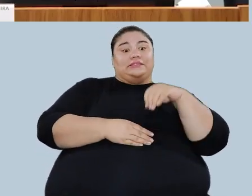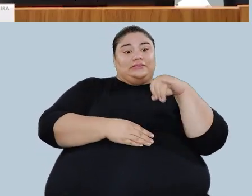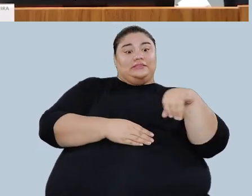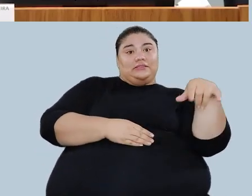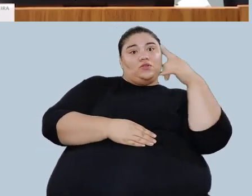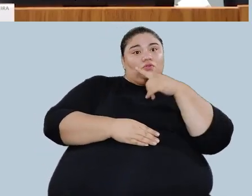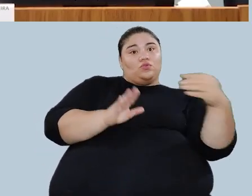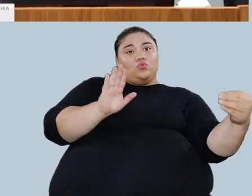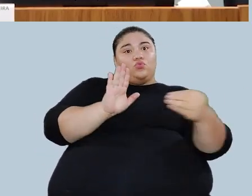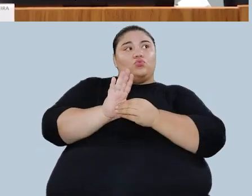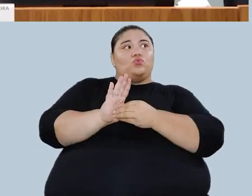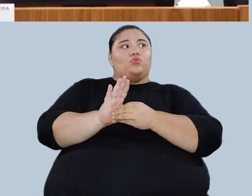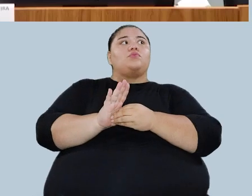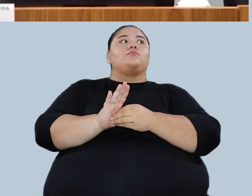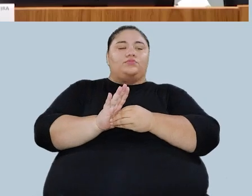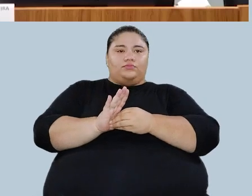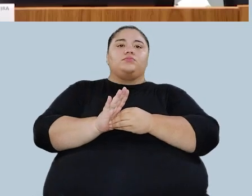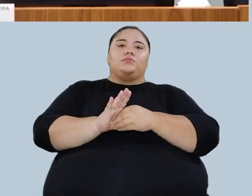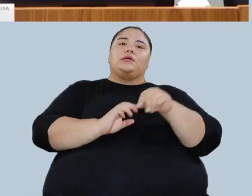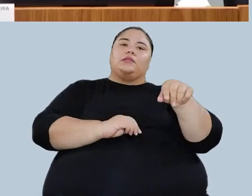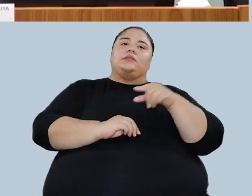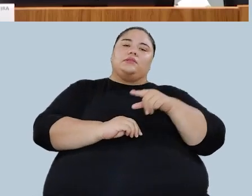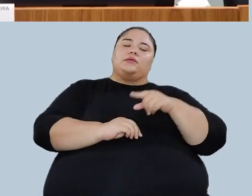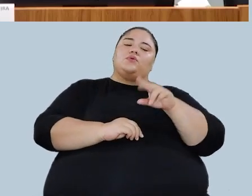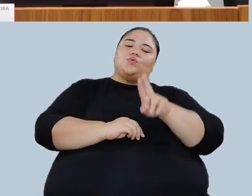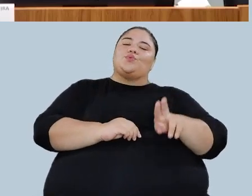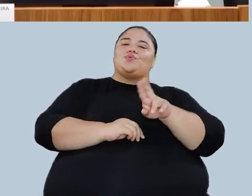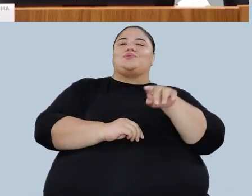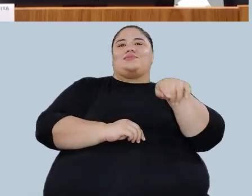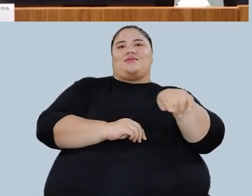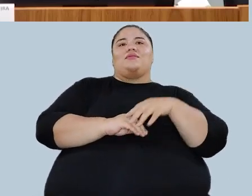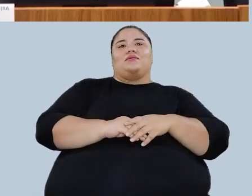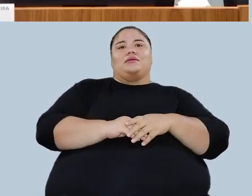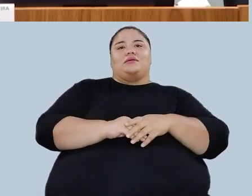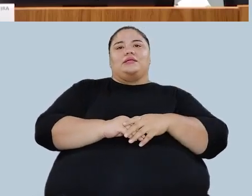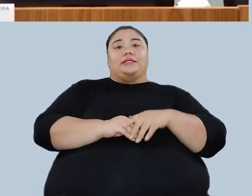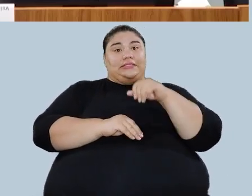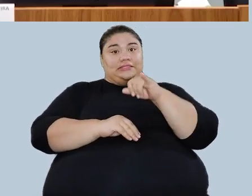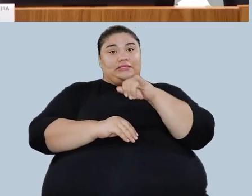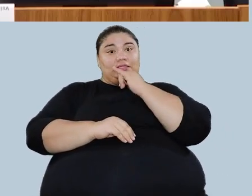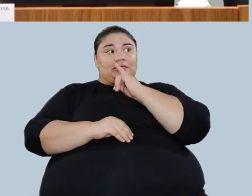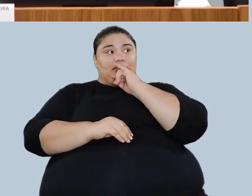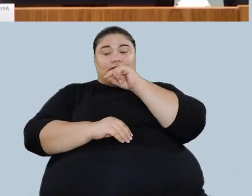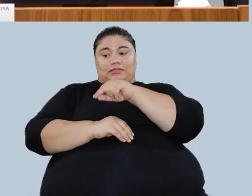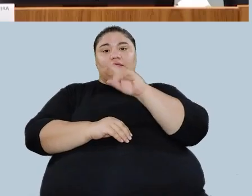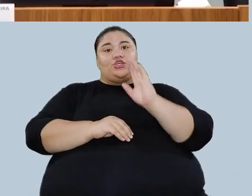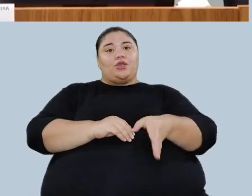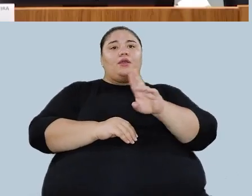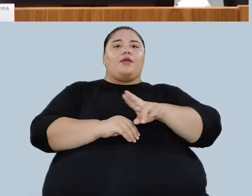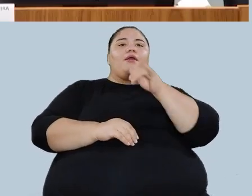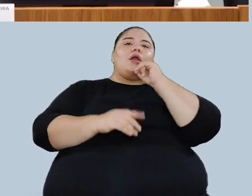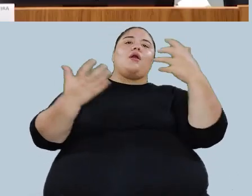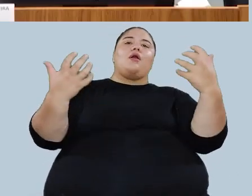tomou crédito e faz o split payment, ele tem que usar o crédito. Então, o split ele já faz esse